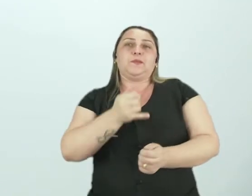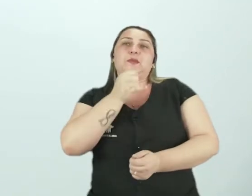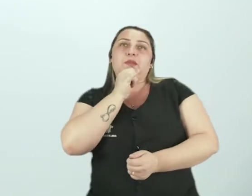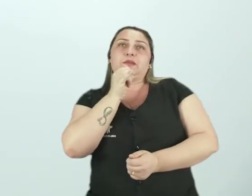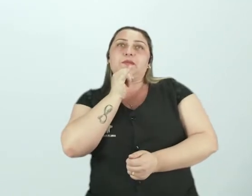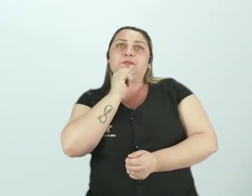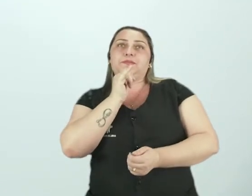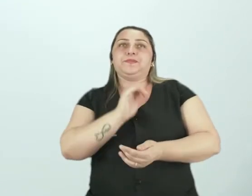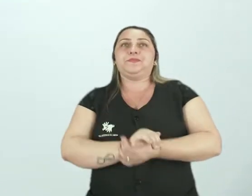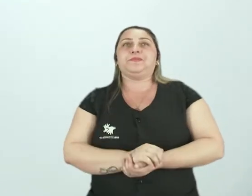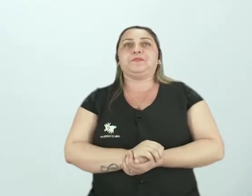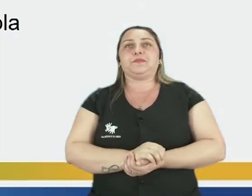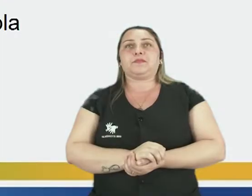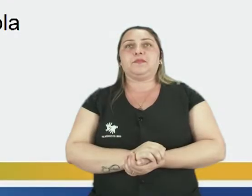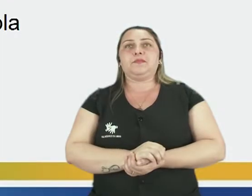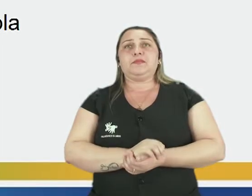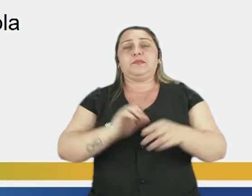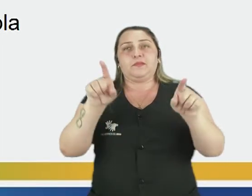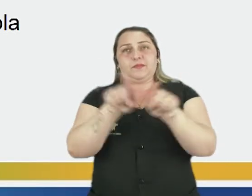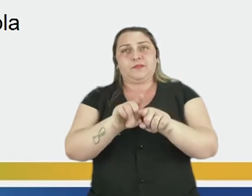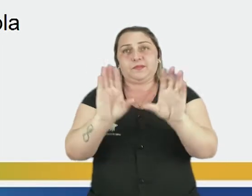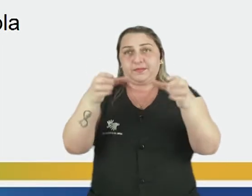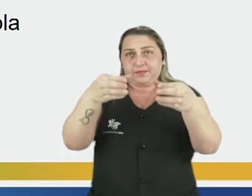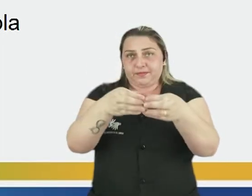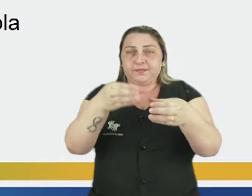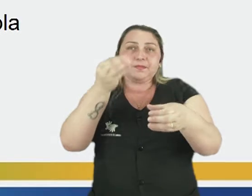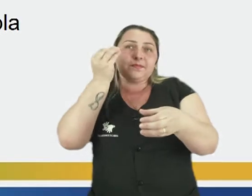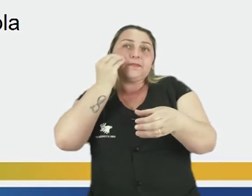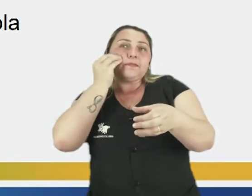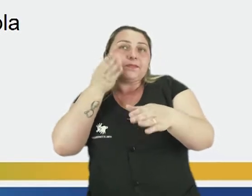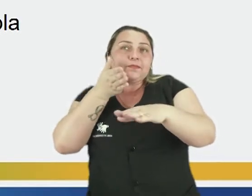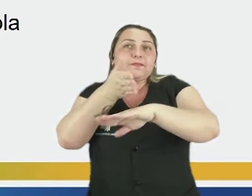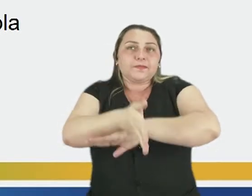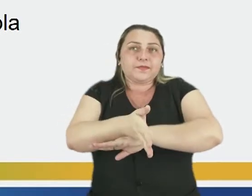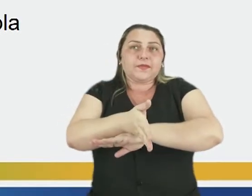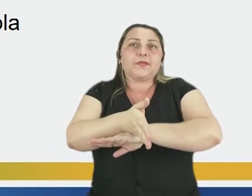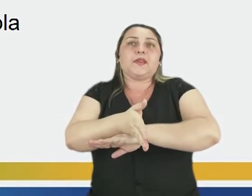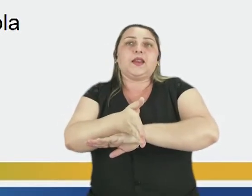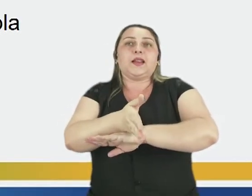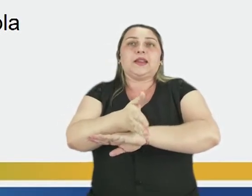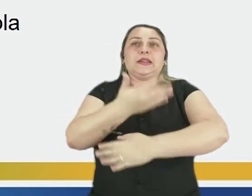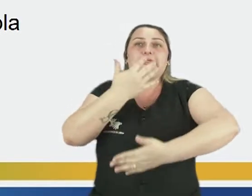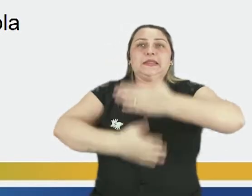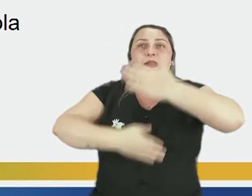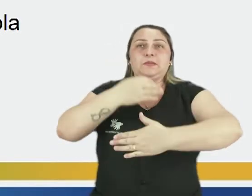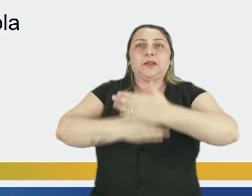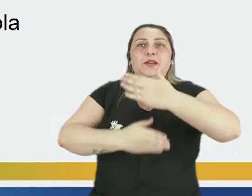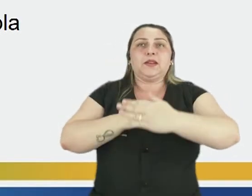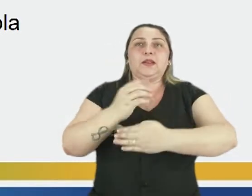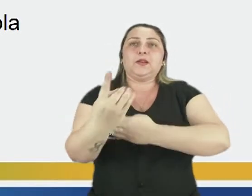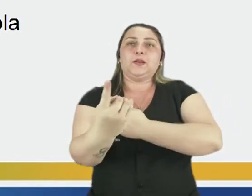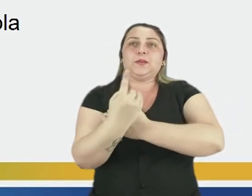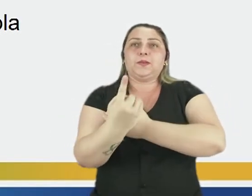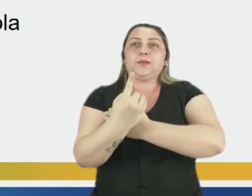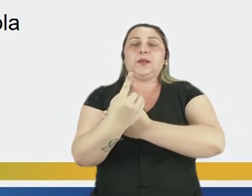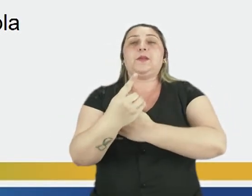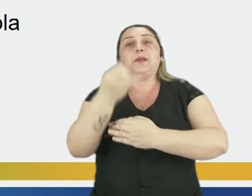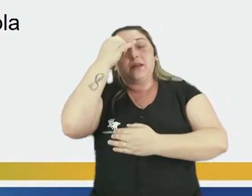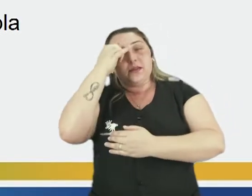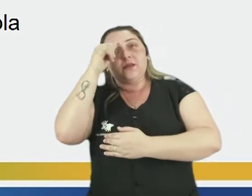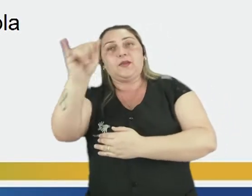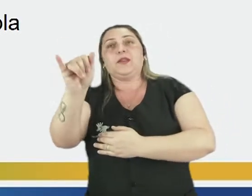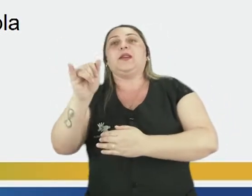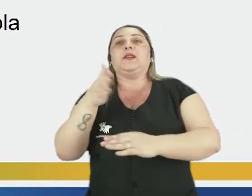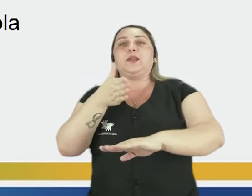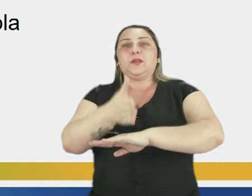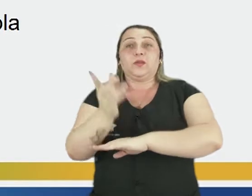exemplo. Ao mesmo tempo em que uma equipe tenta avançar, a outra tenta impedir os avanços. E para evitar que uma